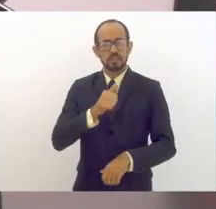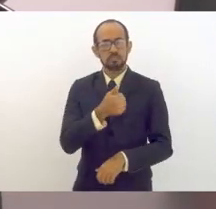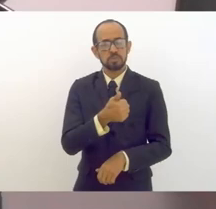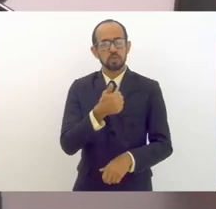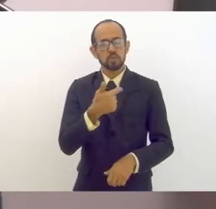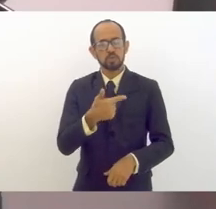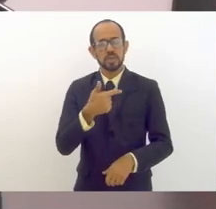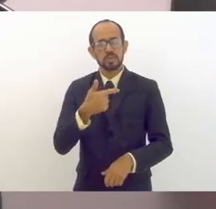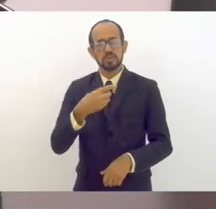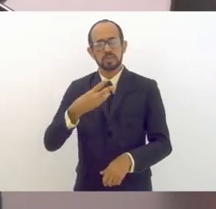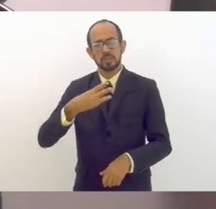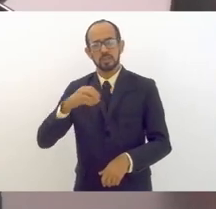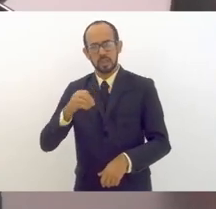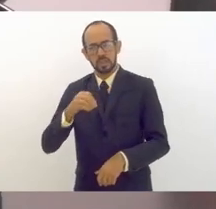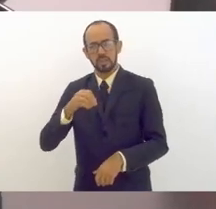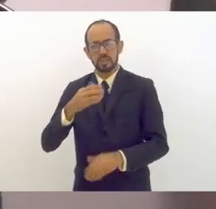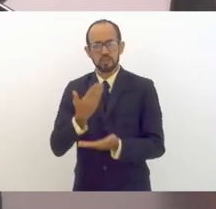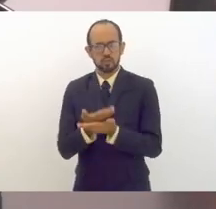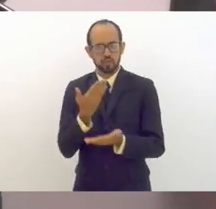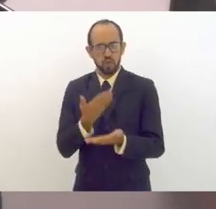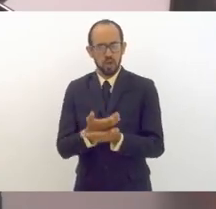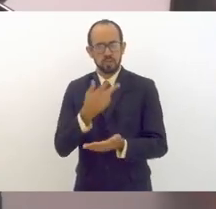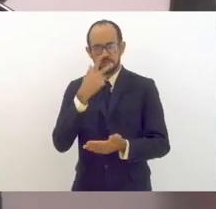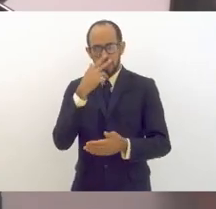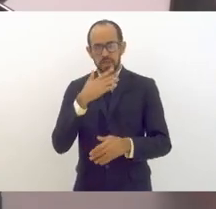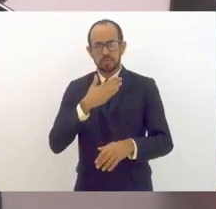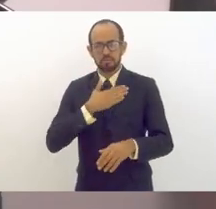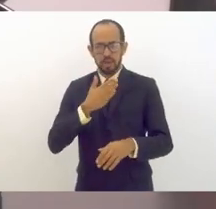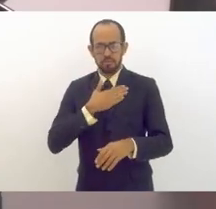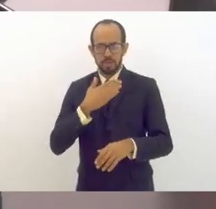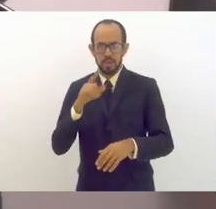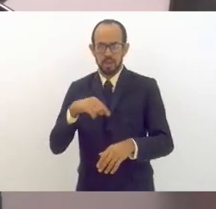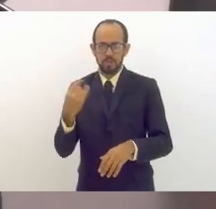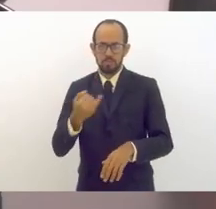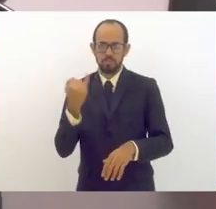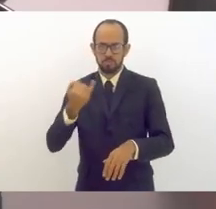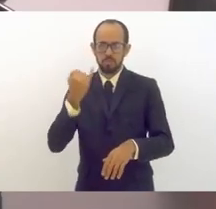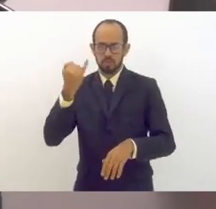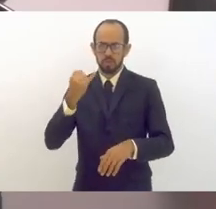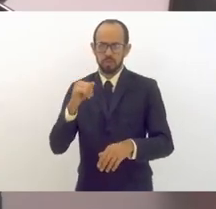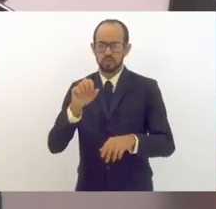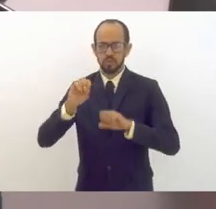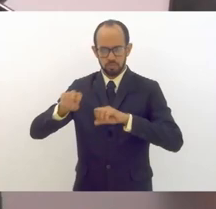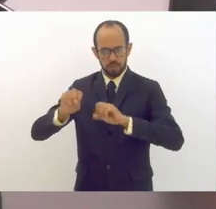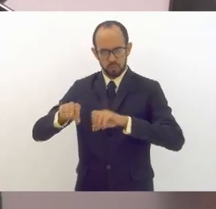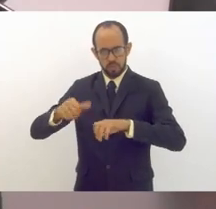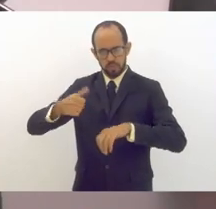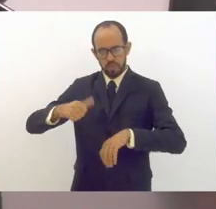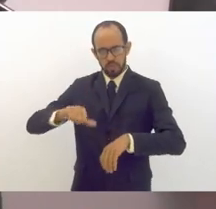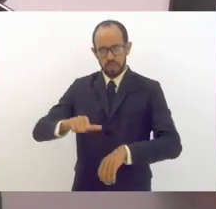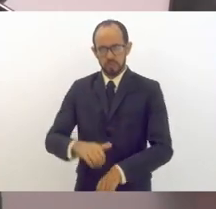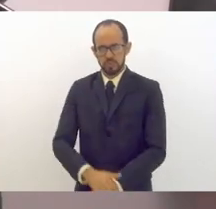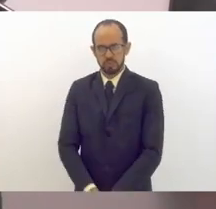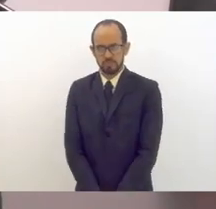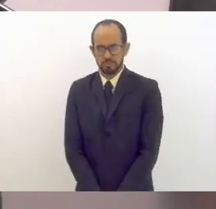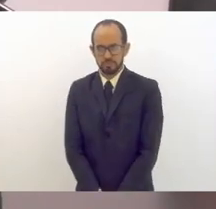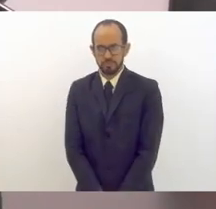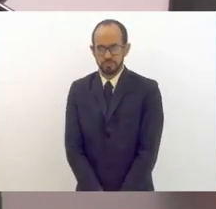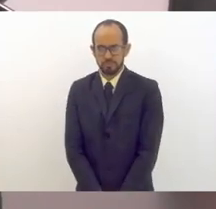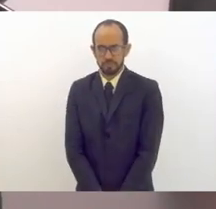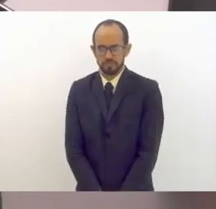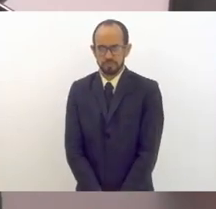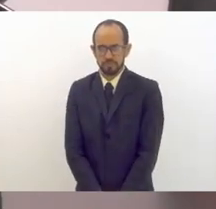escolas, que me parecem serem espaços assim, essenciais para a gente produzir uma educação de qualidade. Fala no microfone, por favor. Ah, perdão.